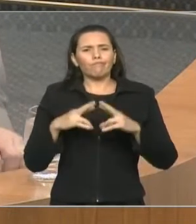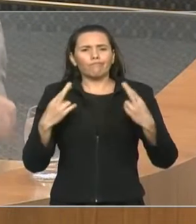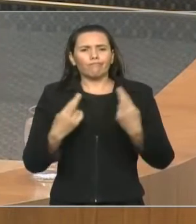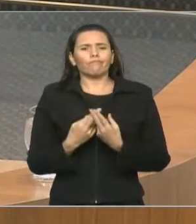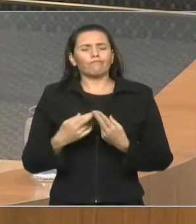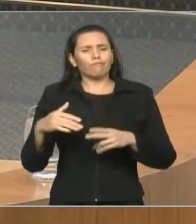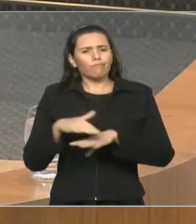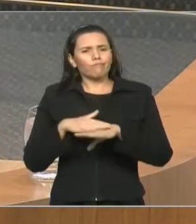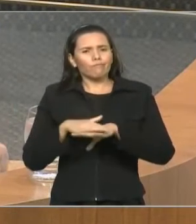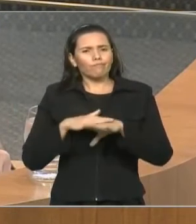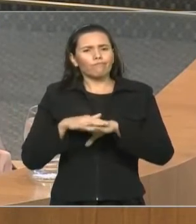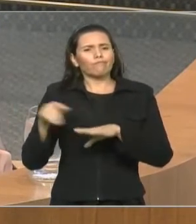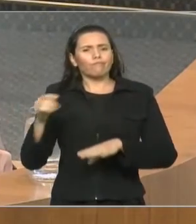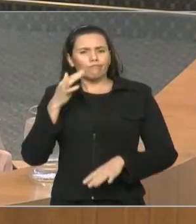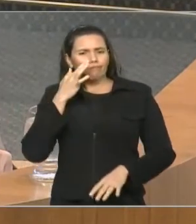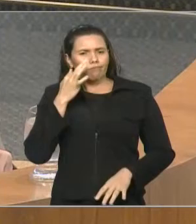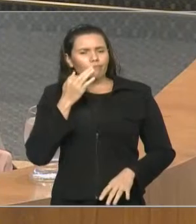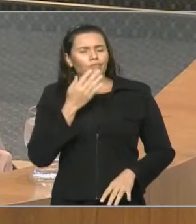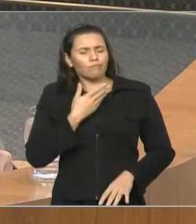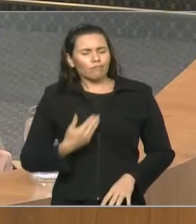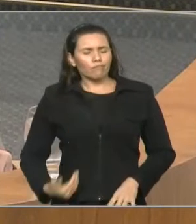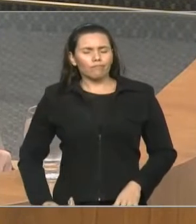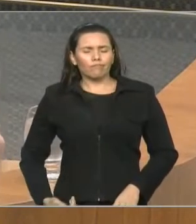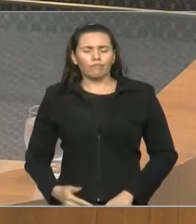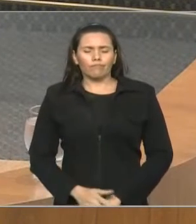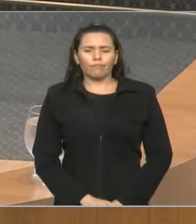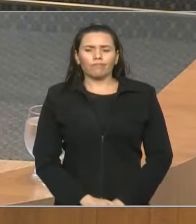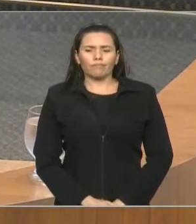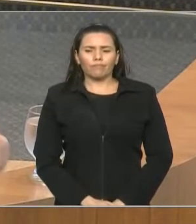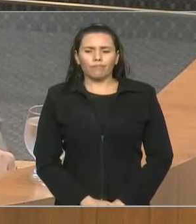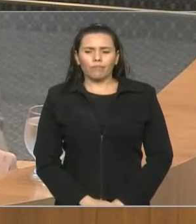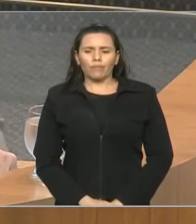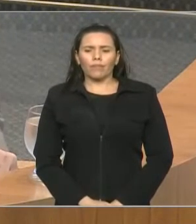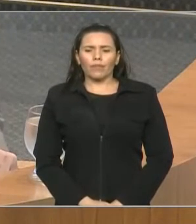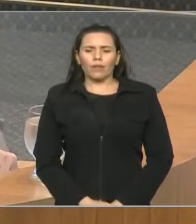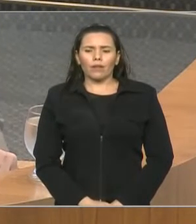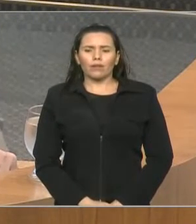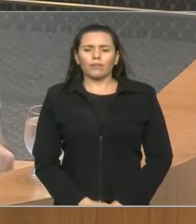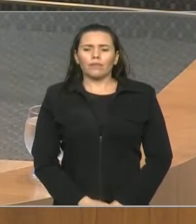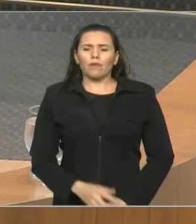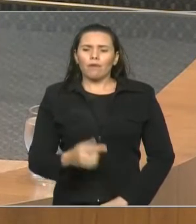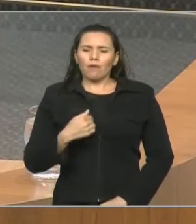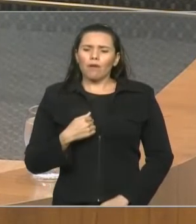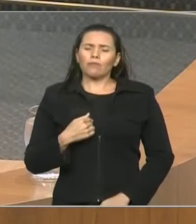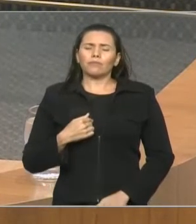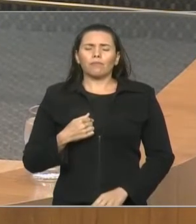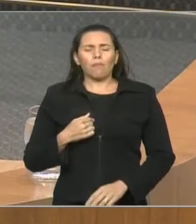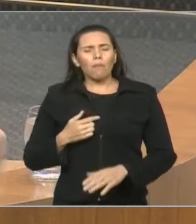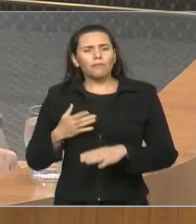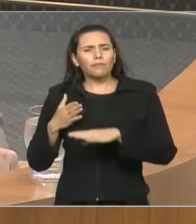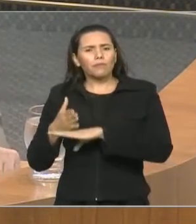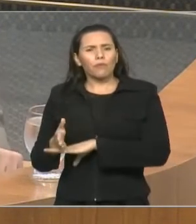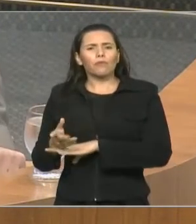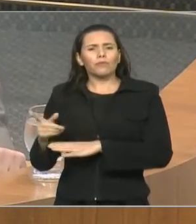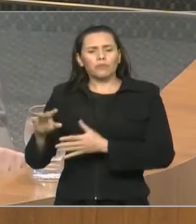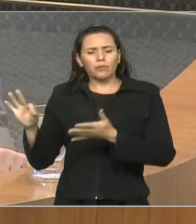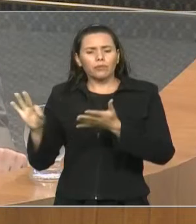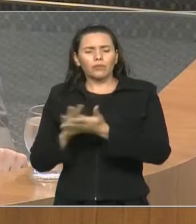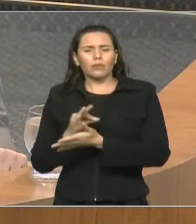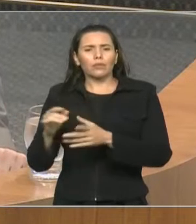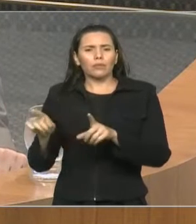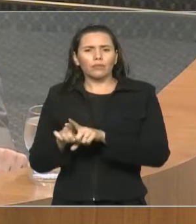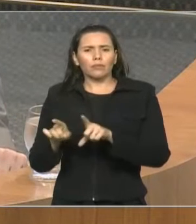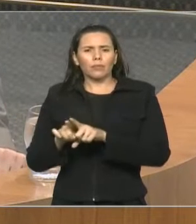nós tivemos audiência com o governador, um pedido do deputado Vinícius Louro, fomos, assinamos a ordem de serviço lá